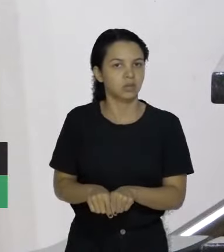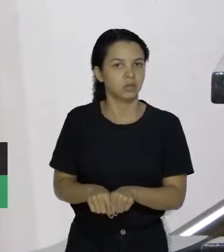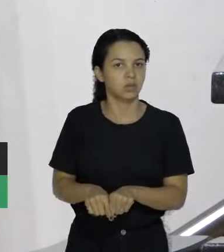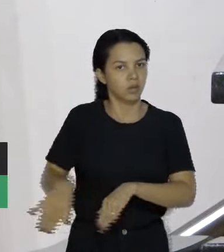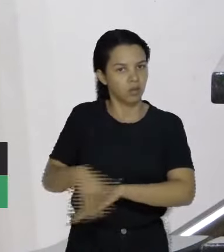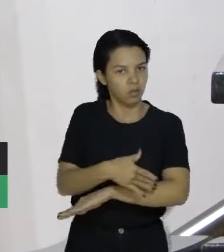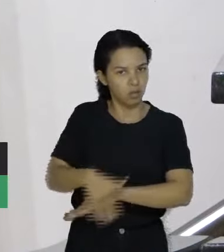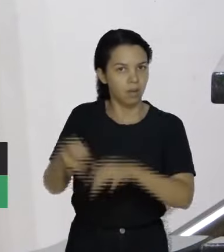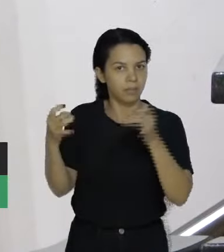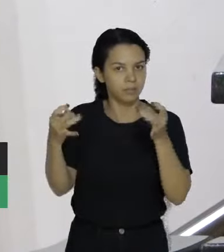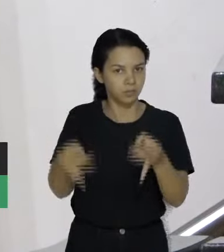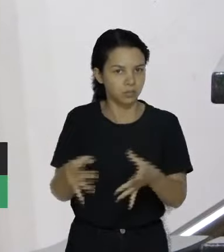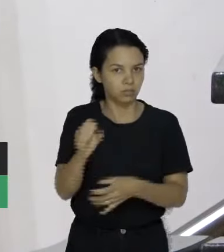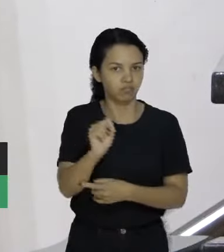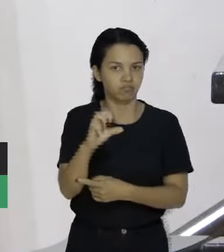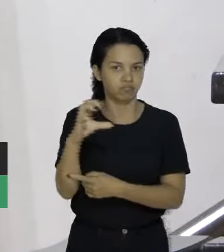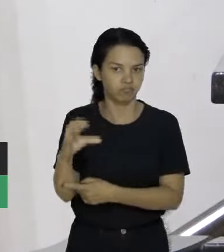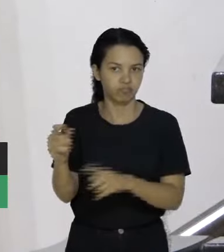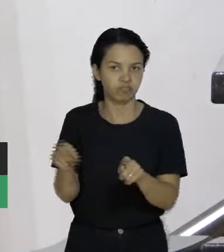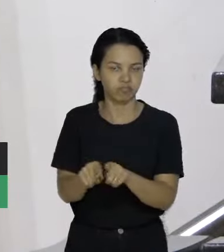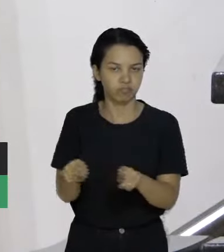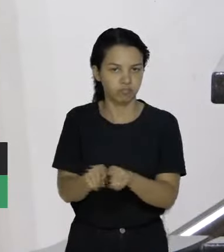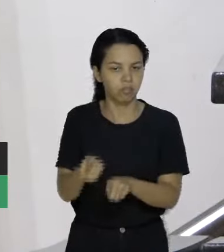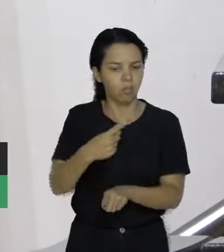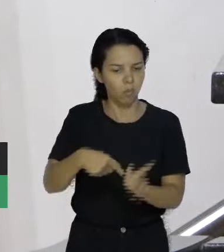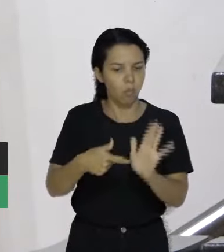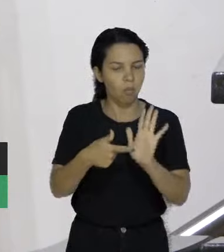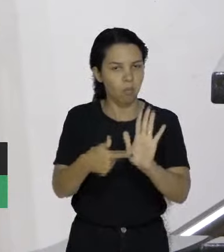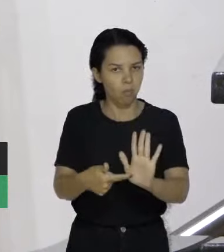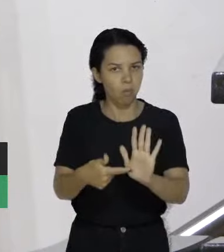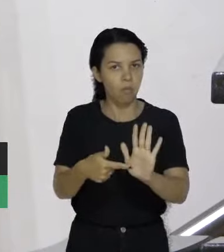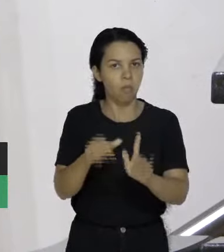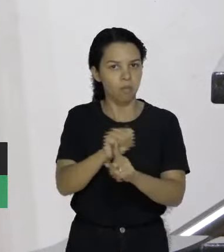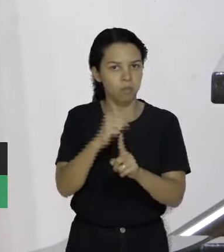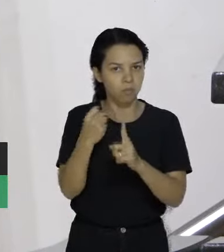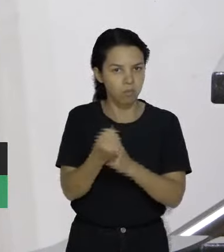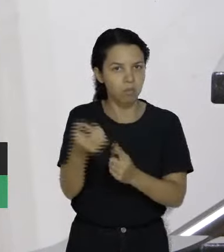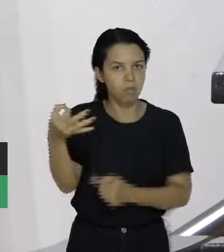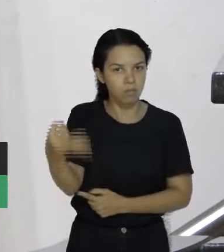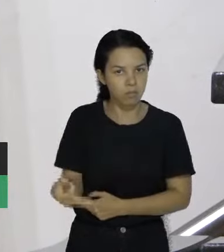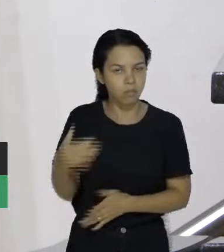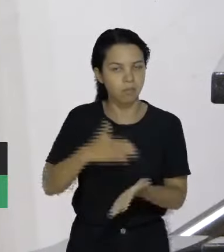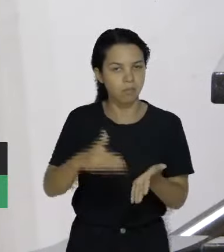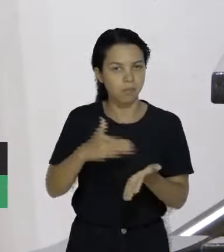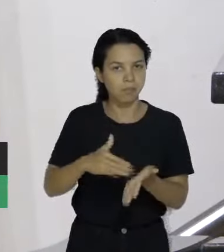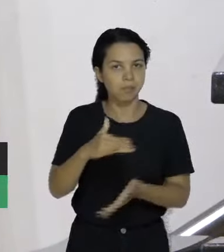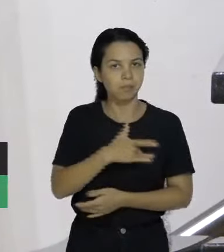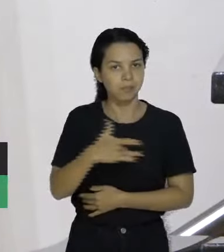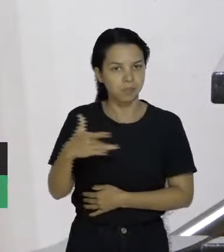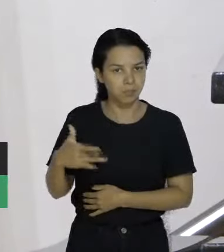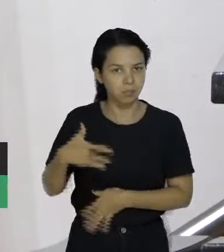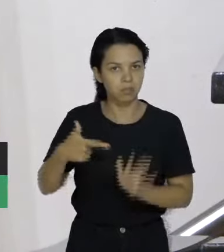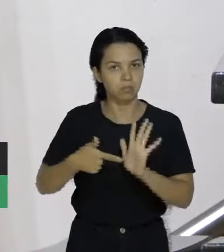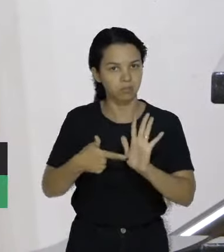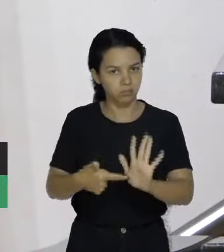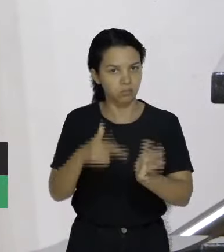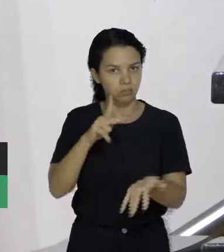nossas e tem que mostrar para nossa sociedade Está certa a nossa secretária de saúde e mostrar a